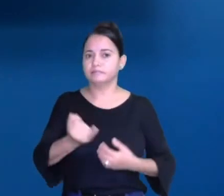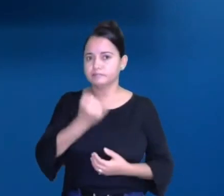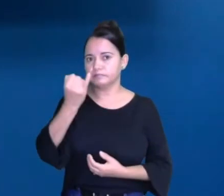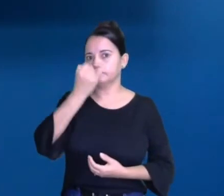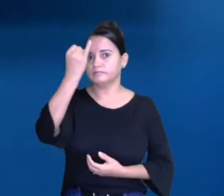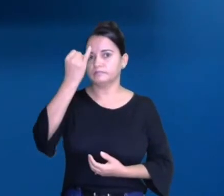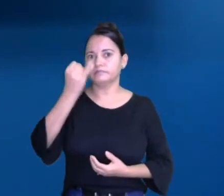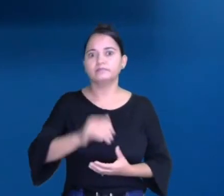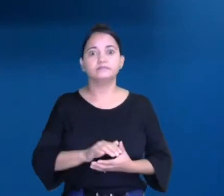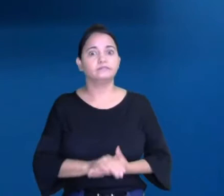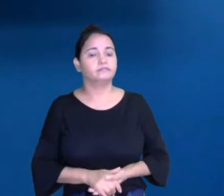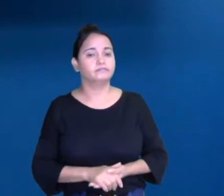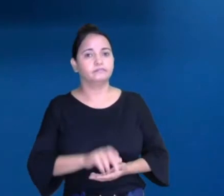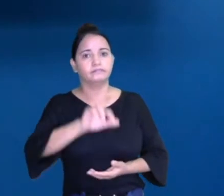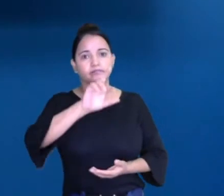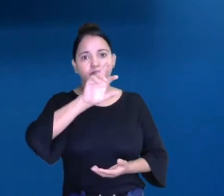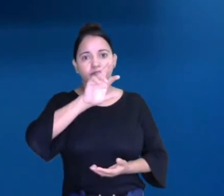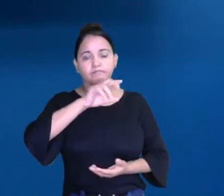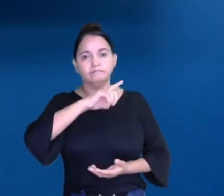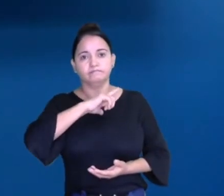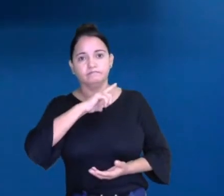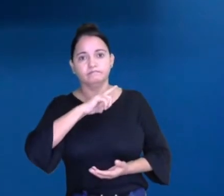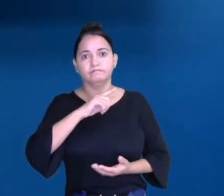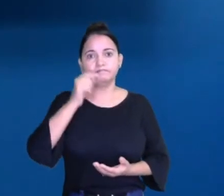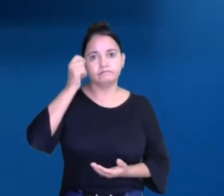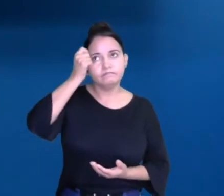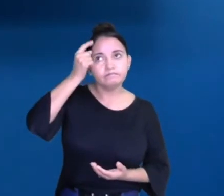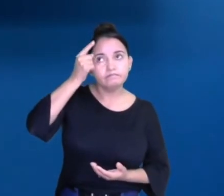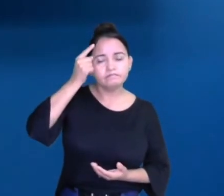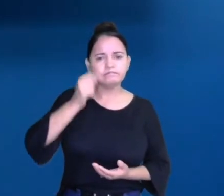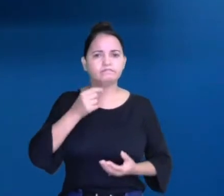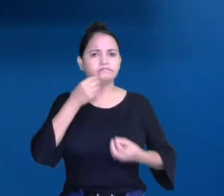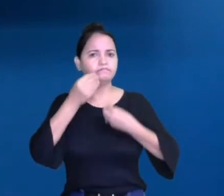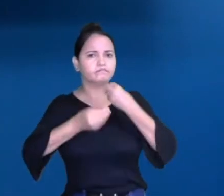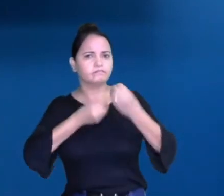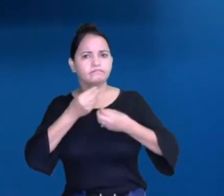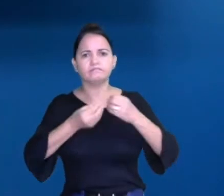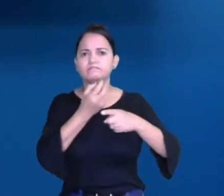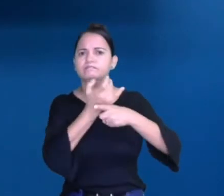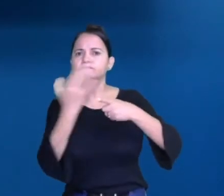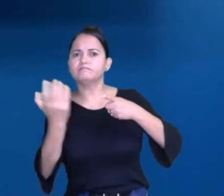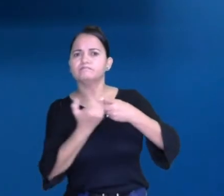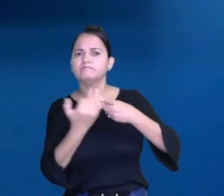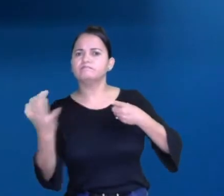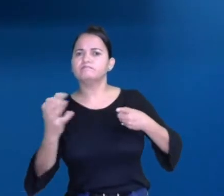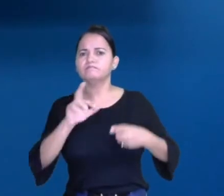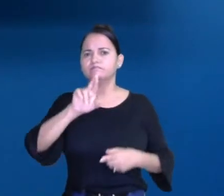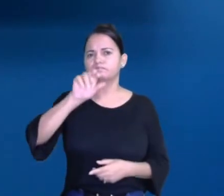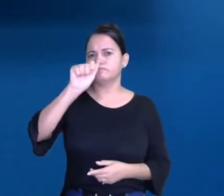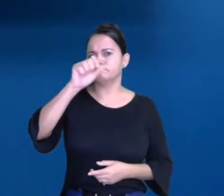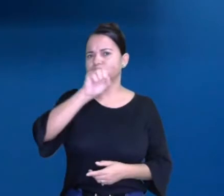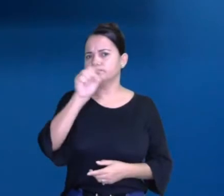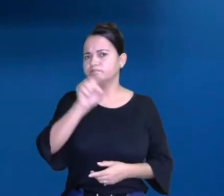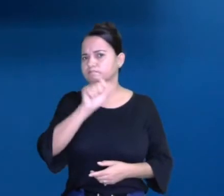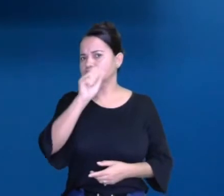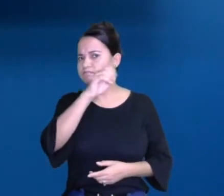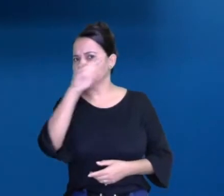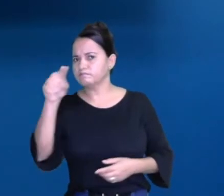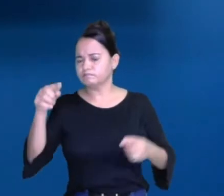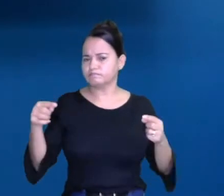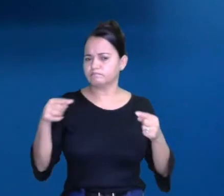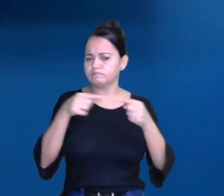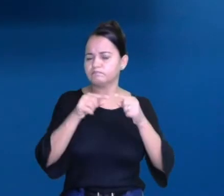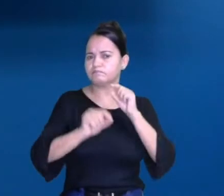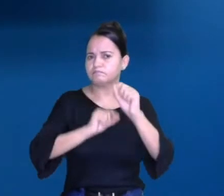números fracionários. Mas, ideia de razão, o que a fração tem a ver com a ideia de razão? E o que tem a ver com a